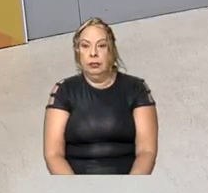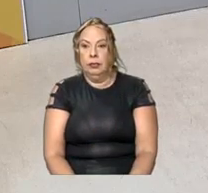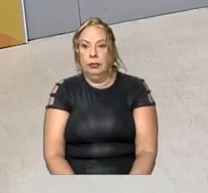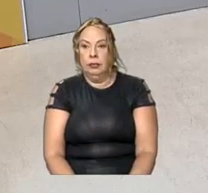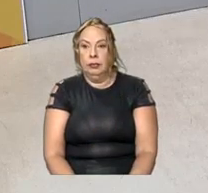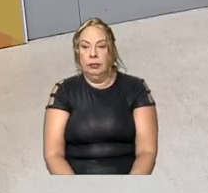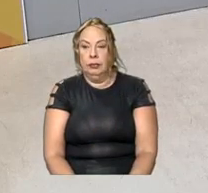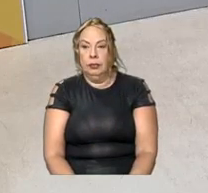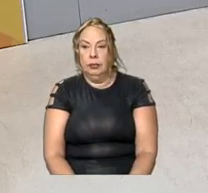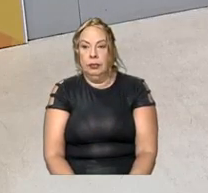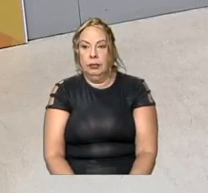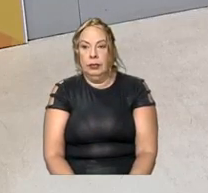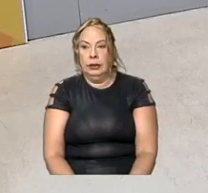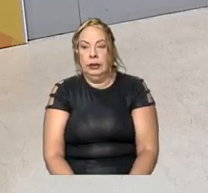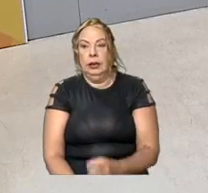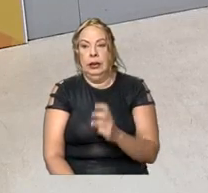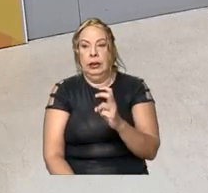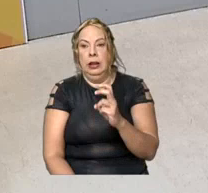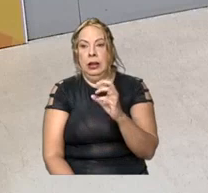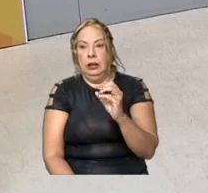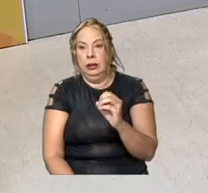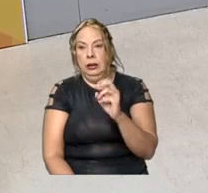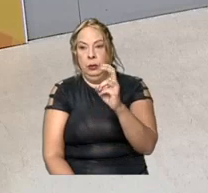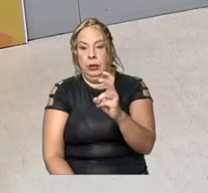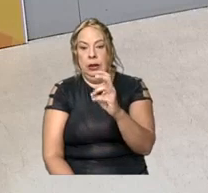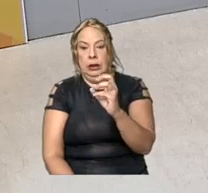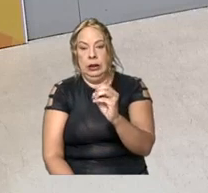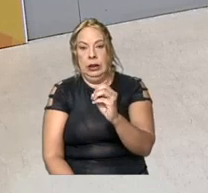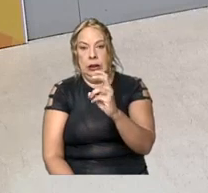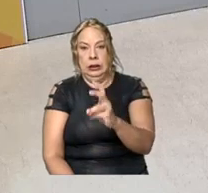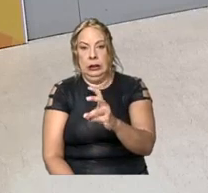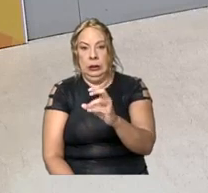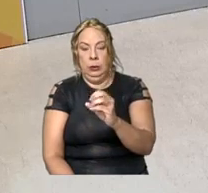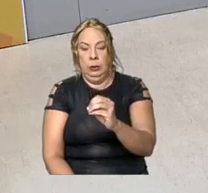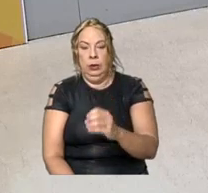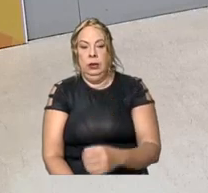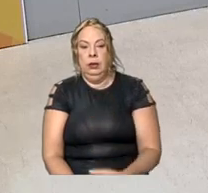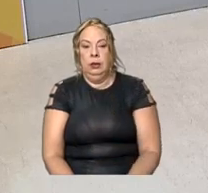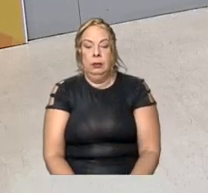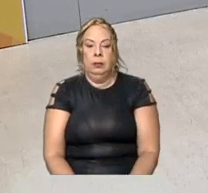de bastidores. 50, 50,